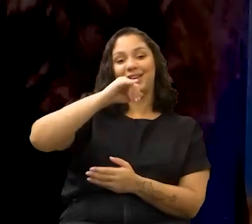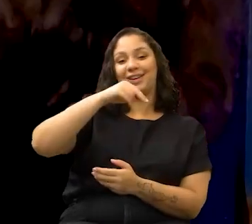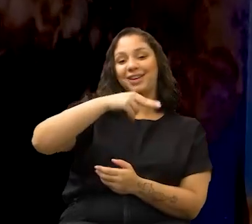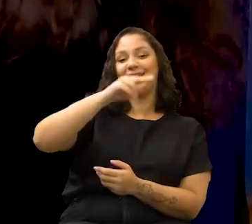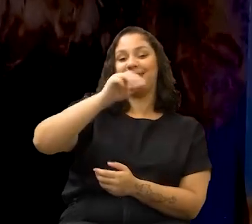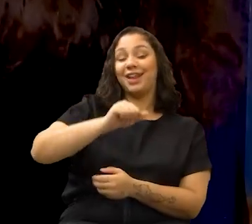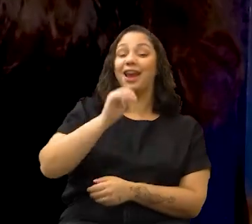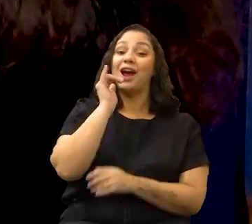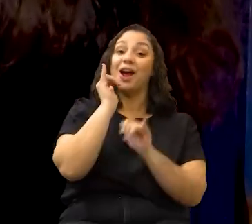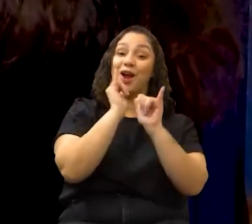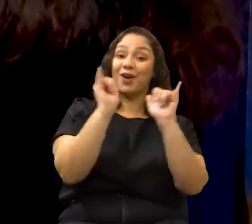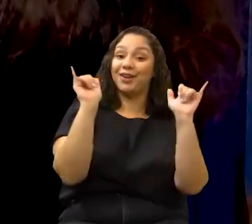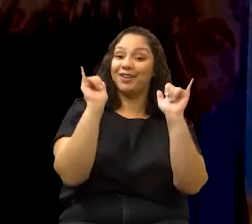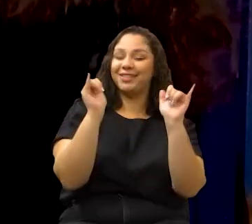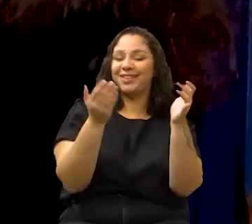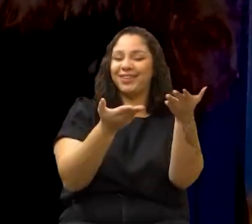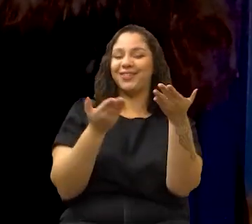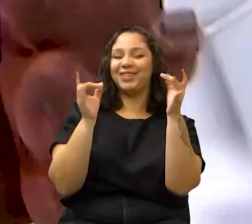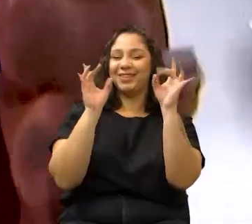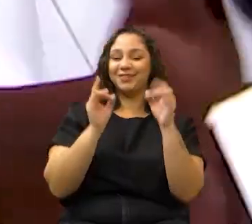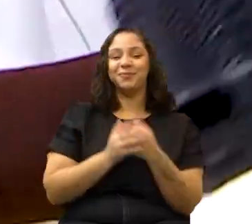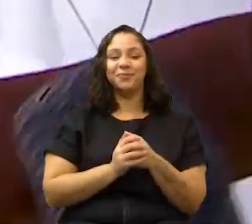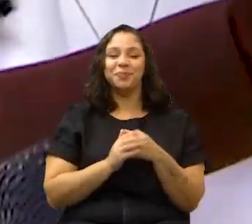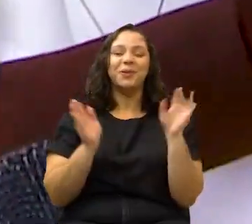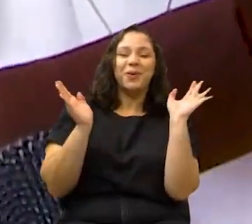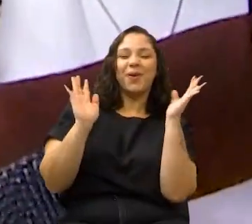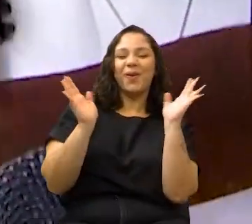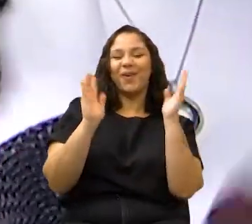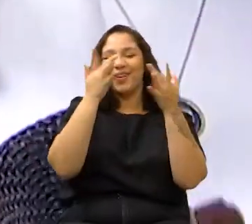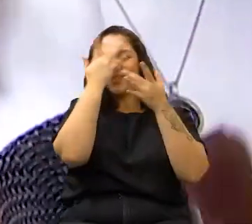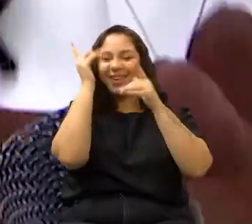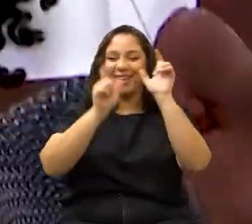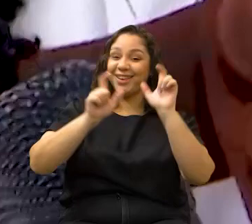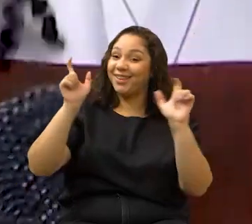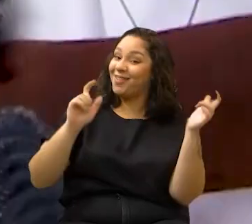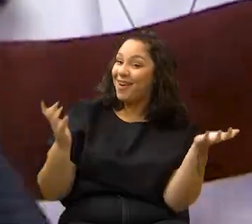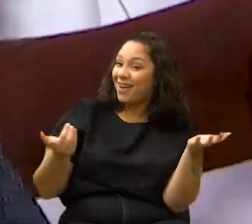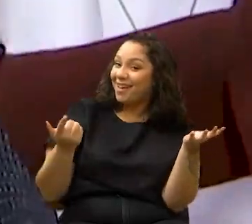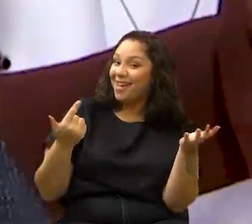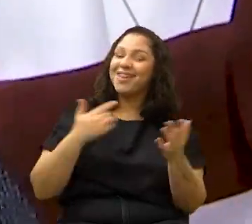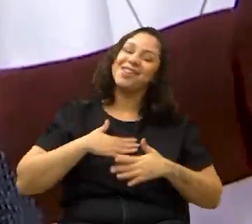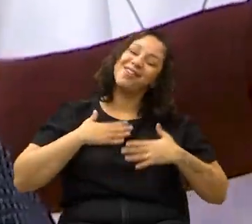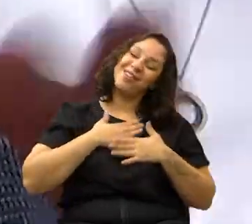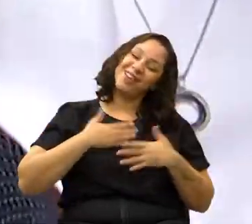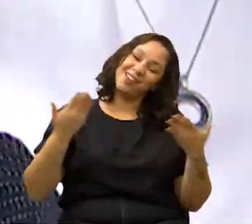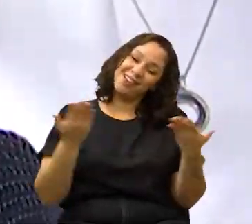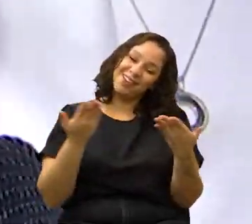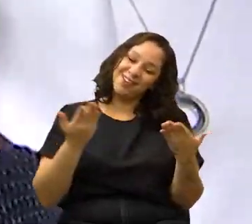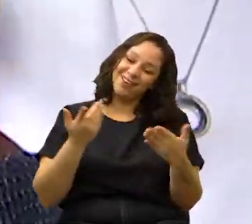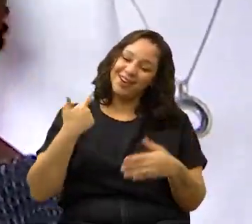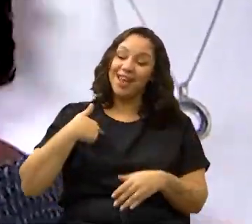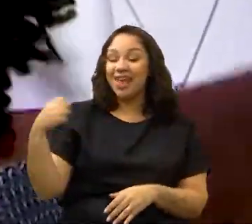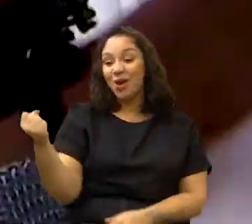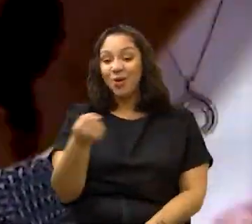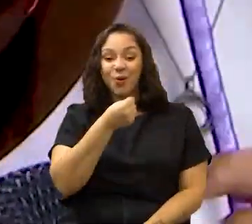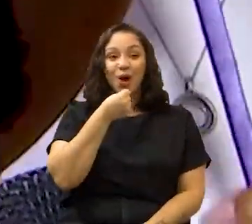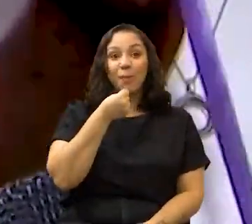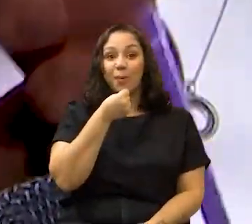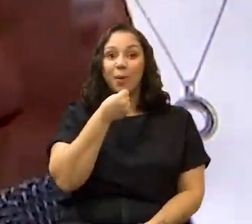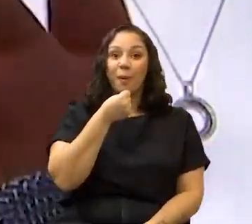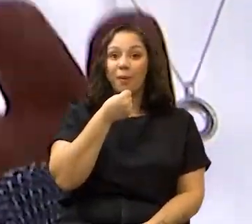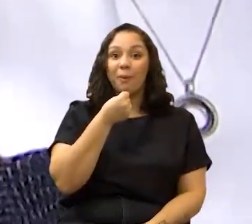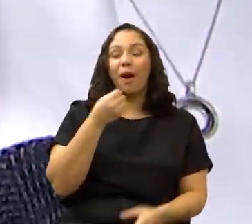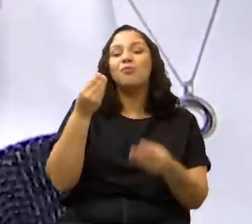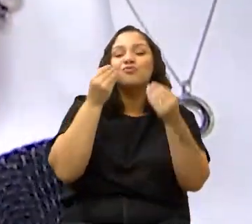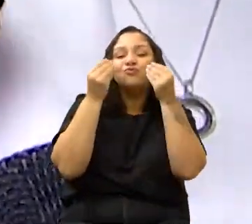para fazer um convite muito especial. Oi, pessoal! Que prazer estar aqui com vocês. Isso é um microfone. Eu fiz